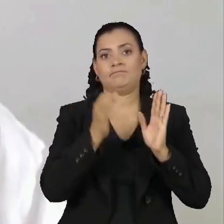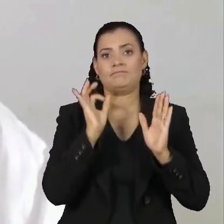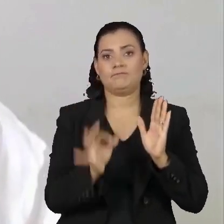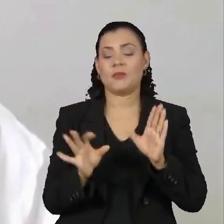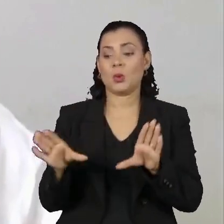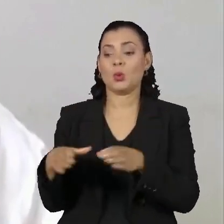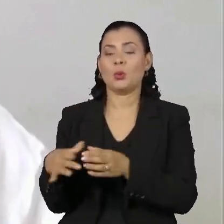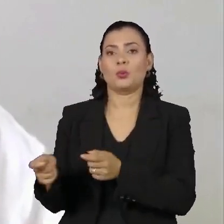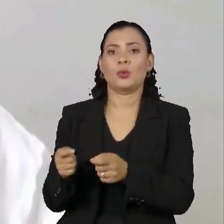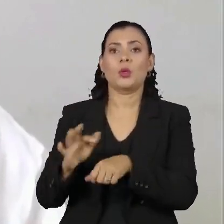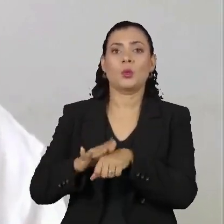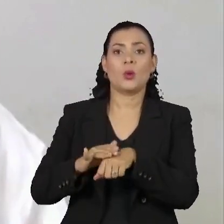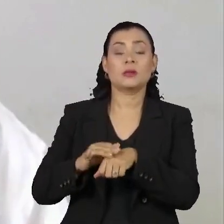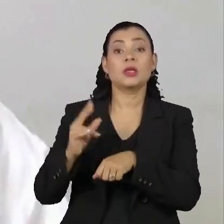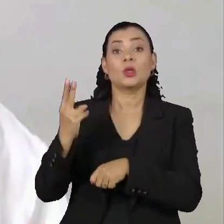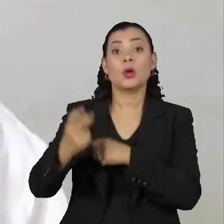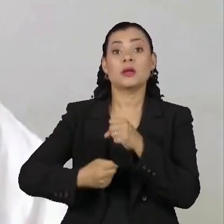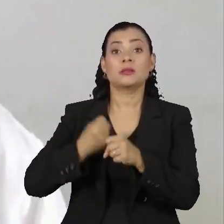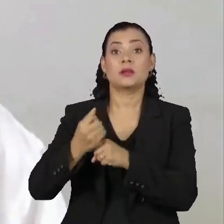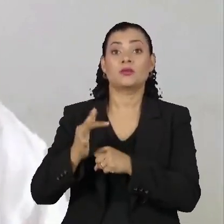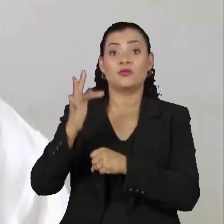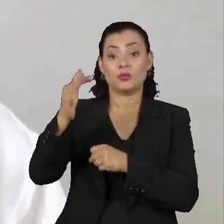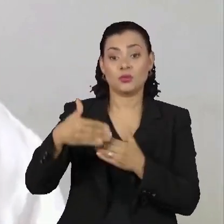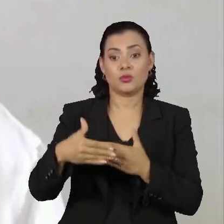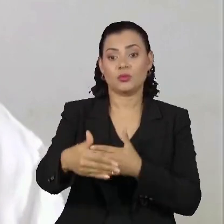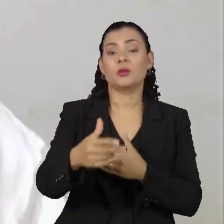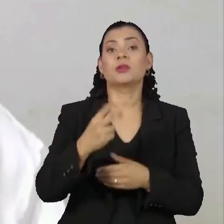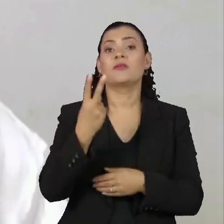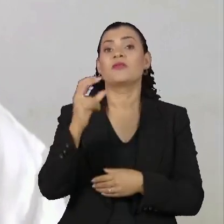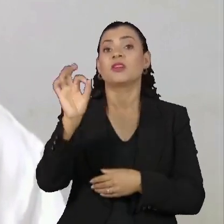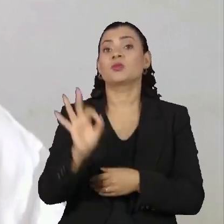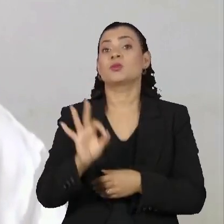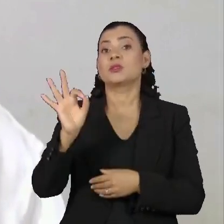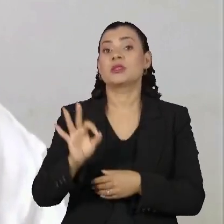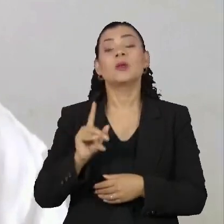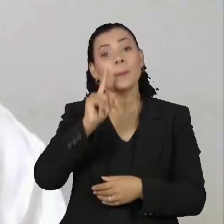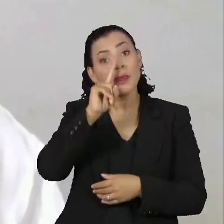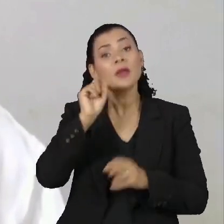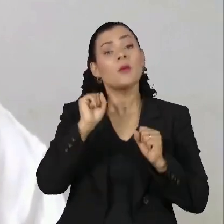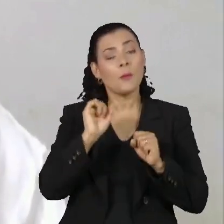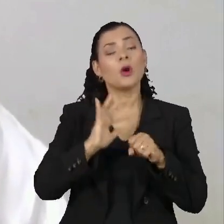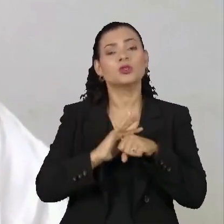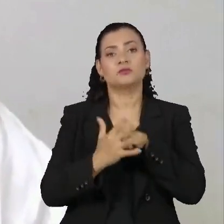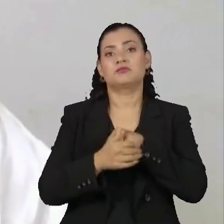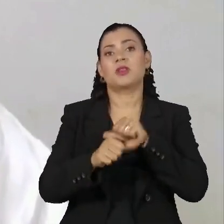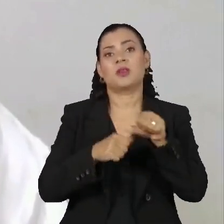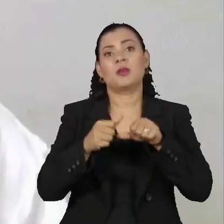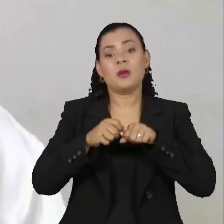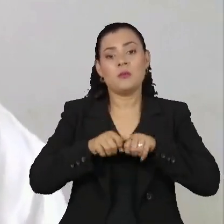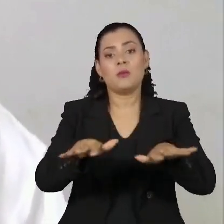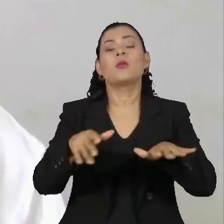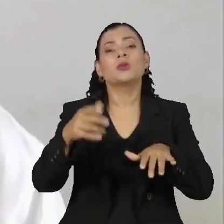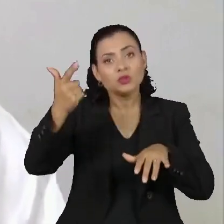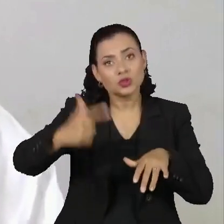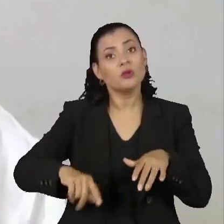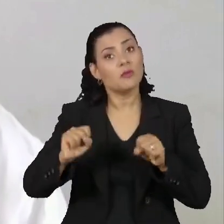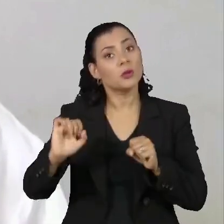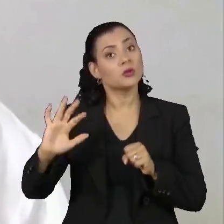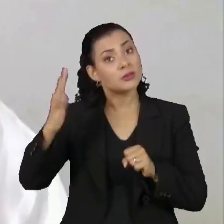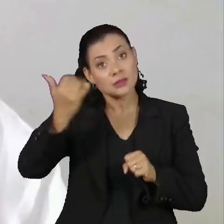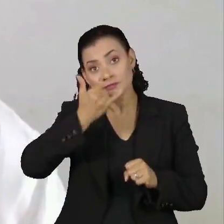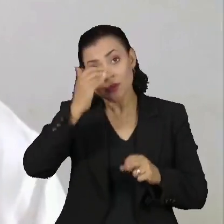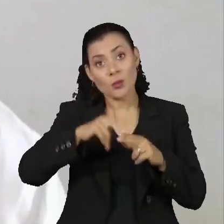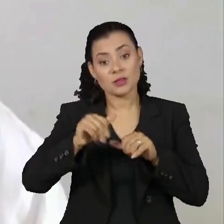que nos próximos 2 anos, a gente tem ainda 20% de chance de ter uma nova pandemia por essas